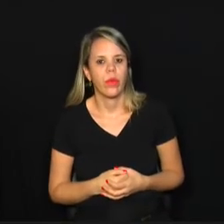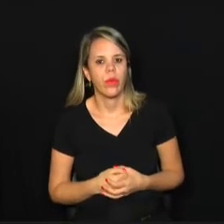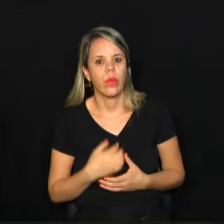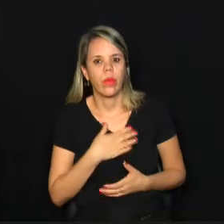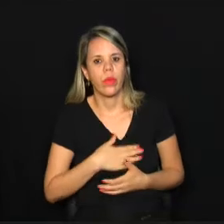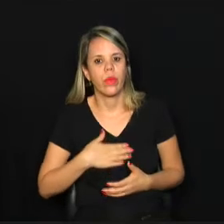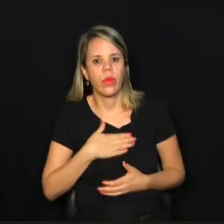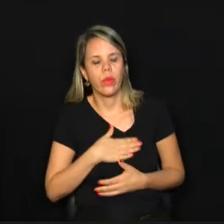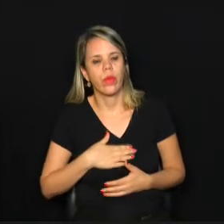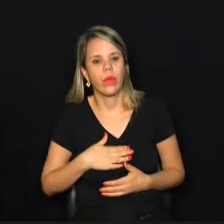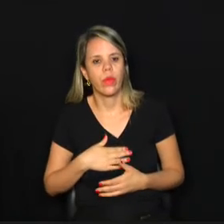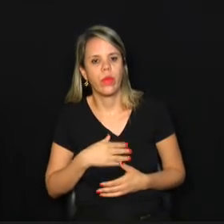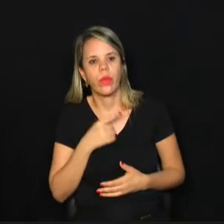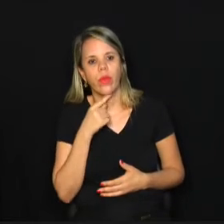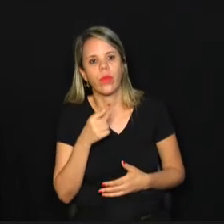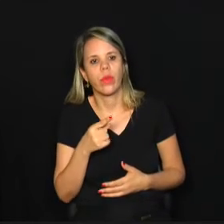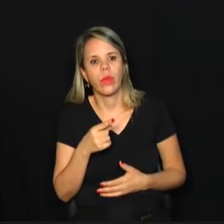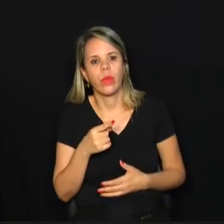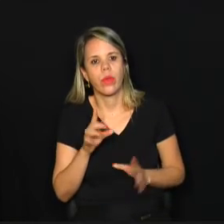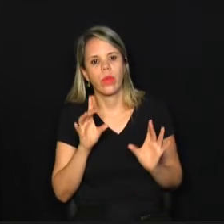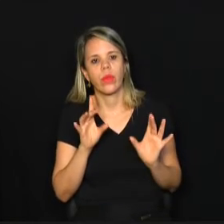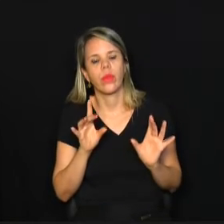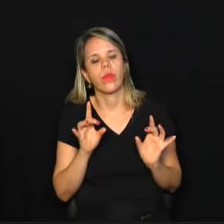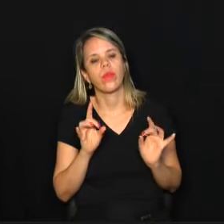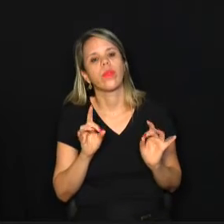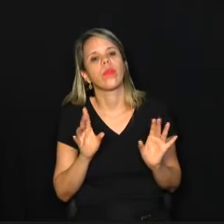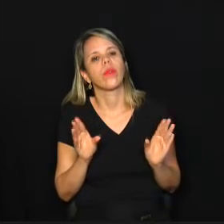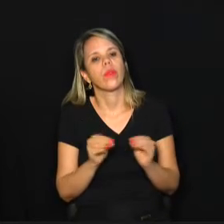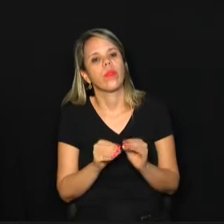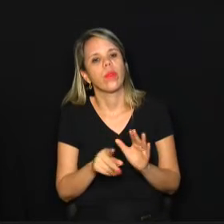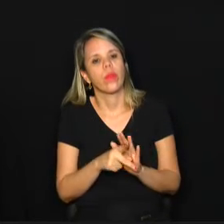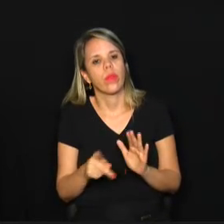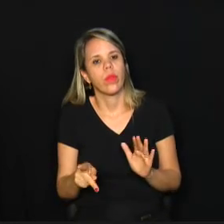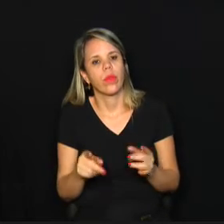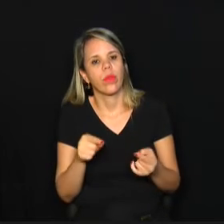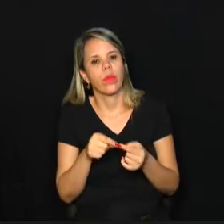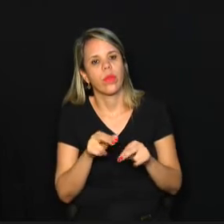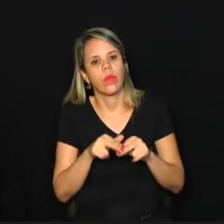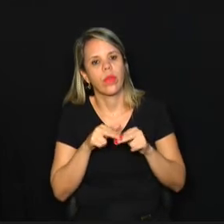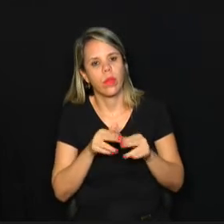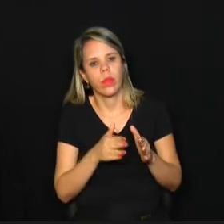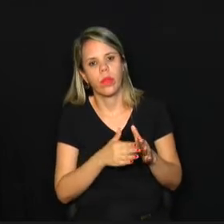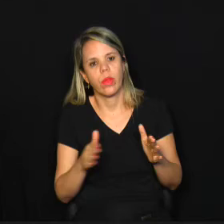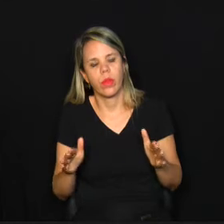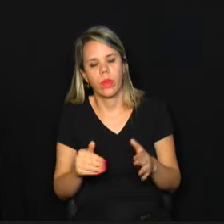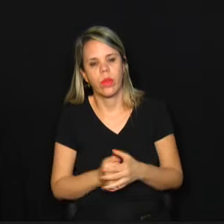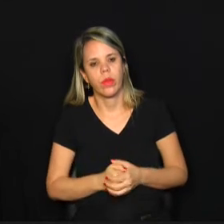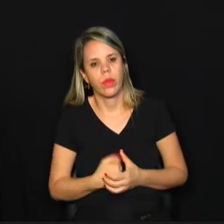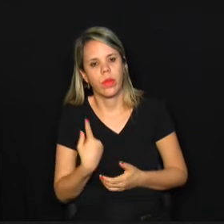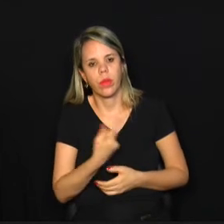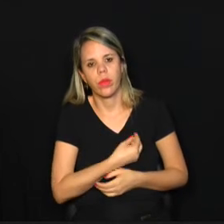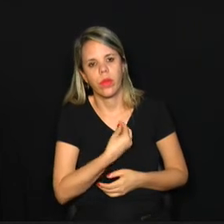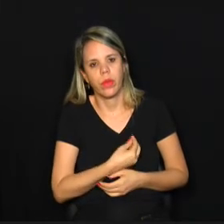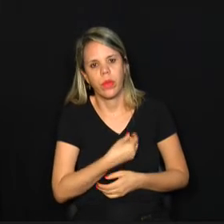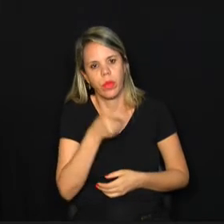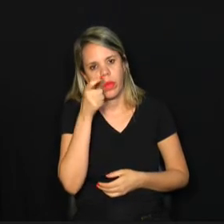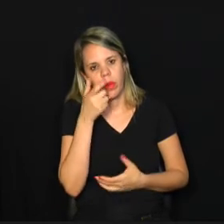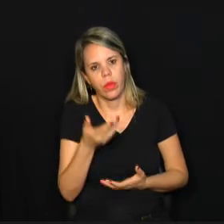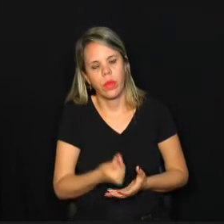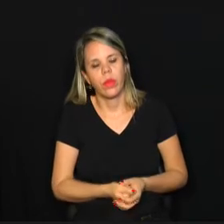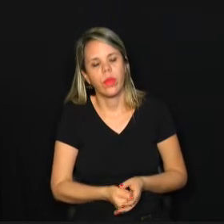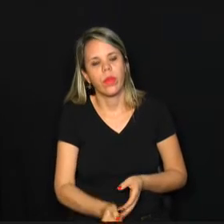gostaria de fazer uma questão um pouco mais específica, por conta desse período mesmo que a gente vive. Veja, a